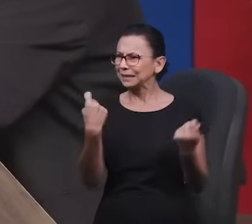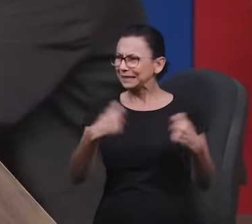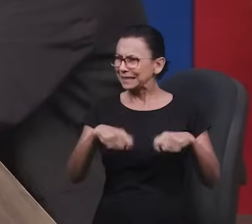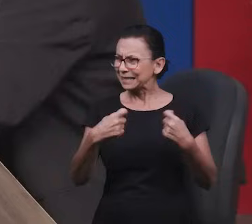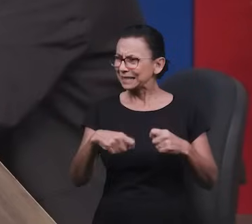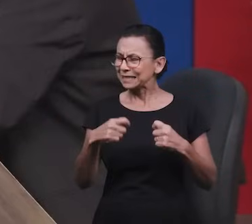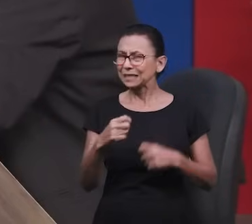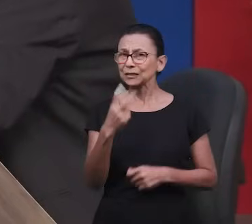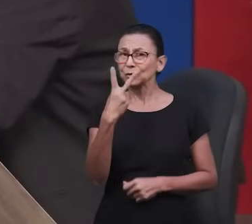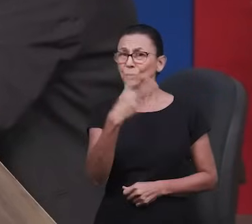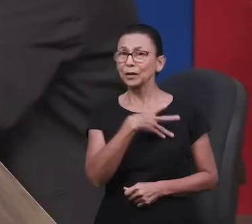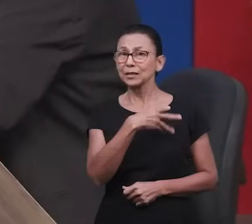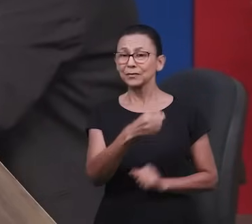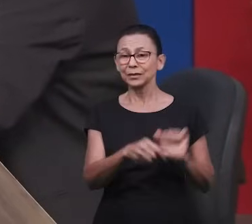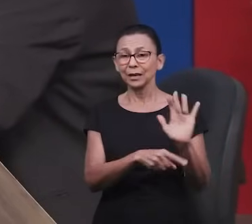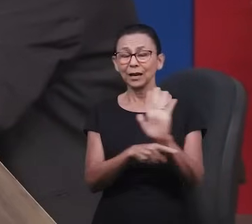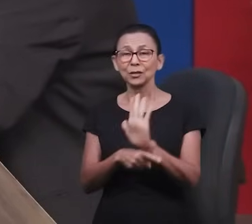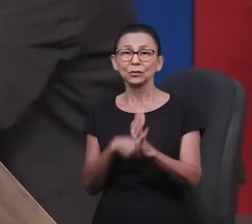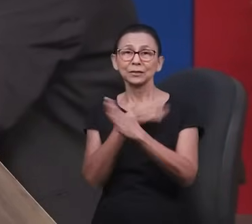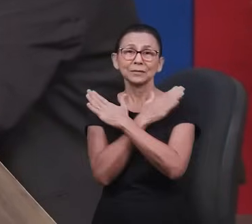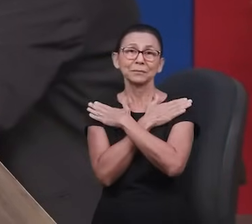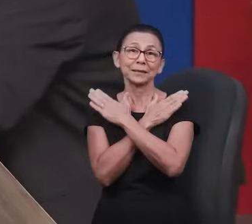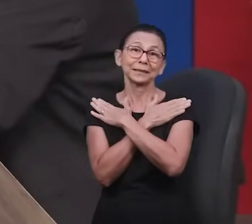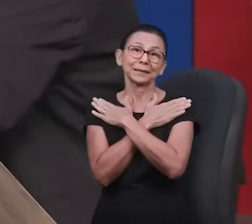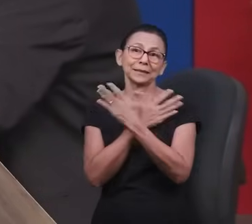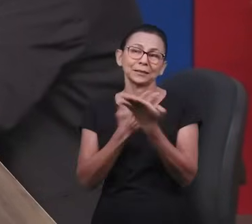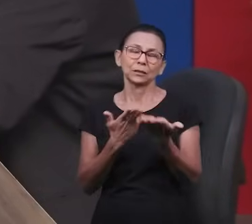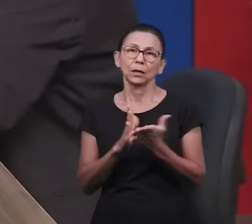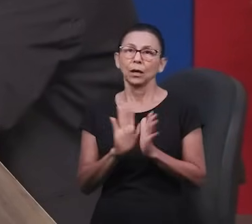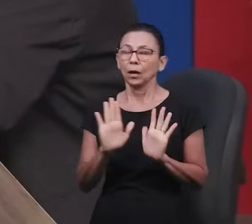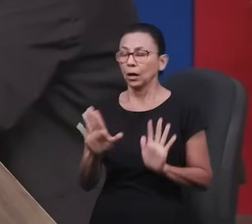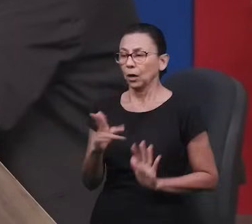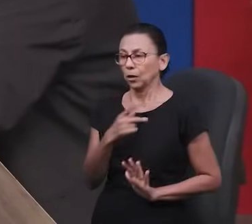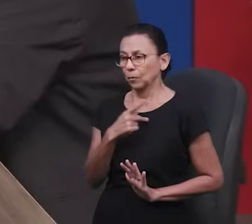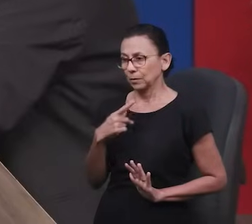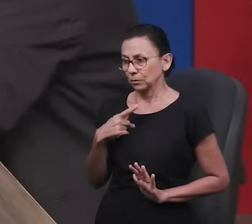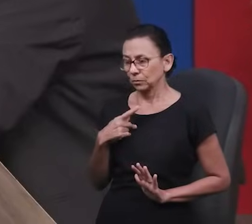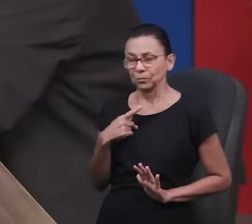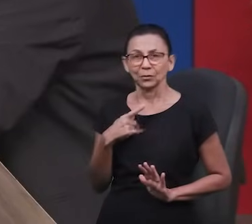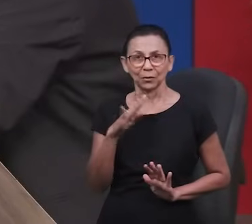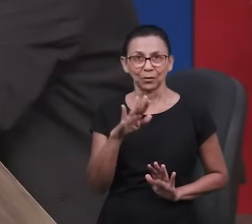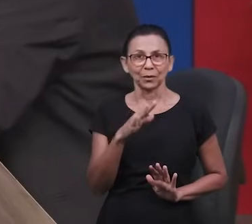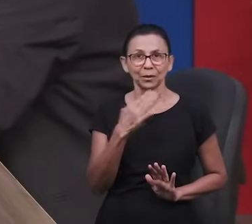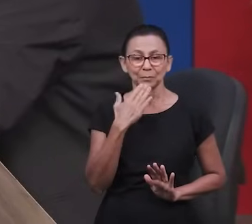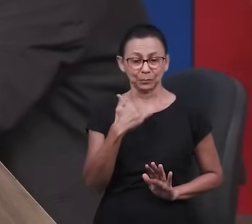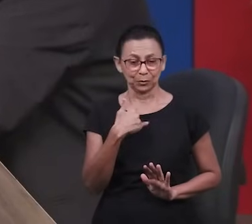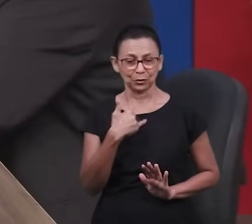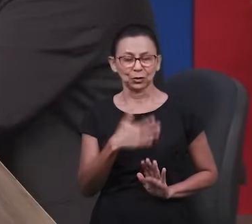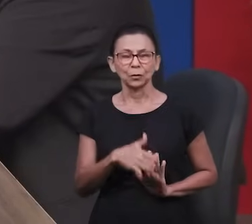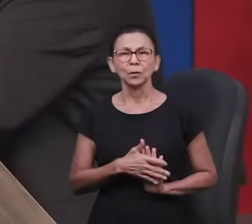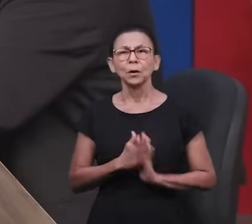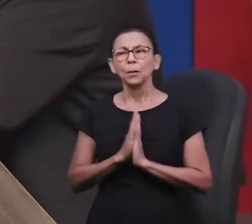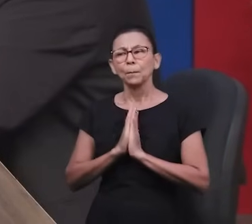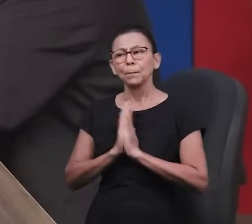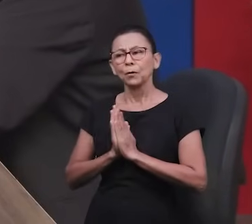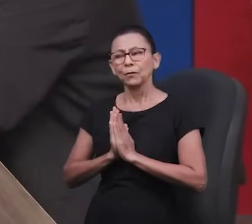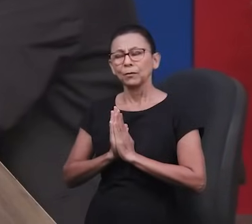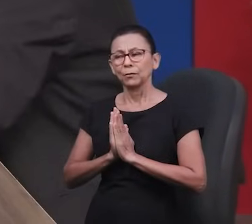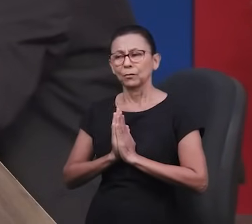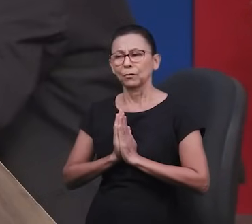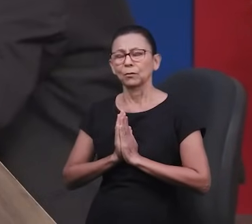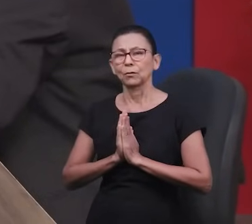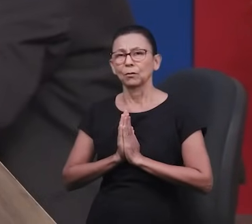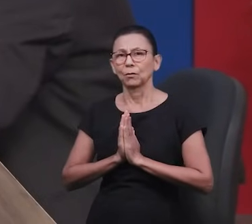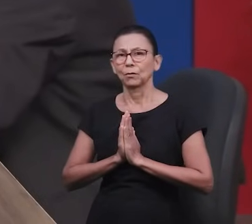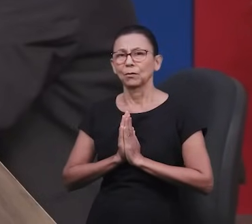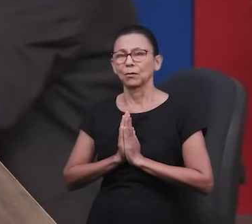filhos que ajudam ela, né, estavam desempregados. Estavam desempregados, isso. E ela falou assim, olha, pastor, olha o pedido que ela me fez. Eu